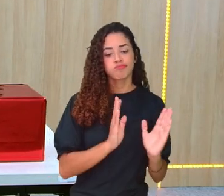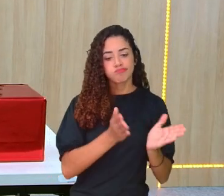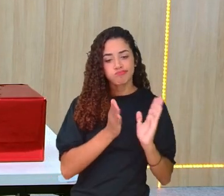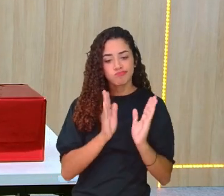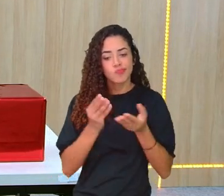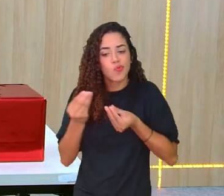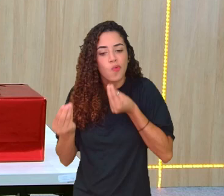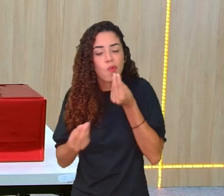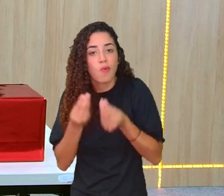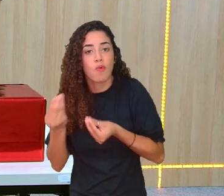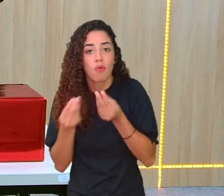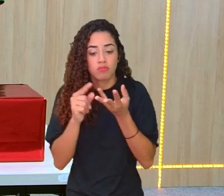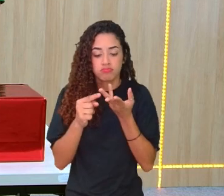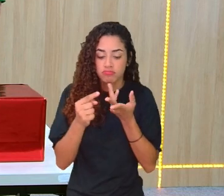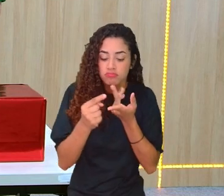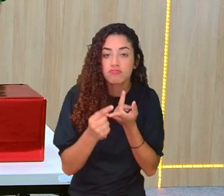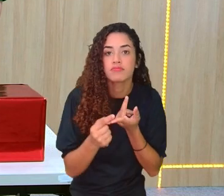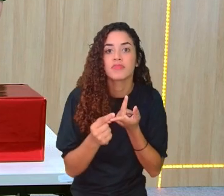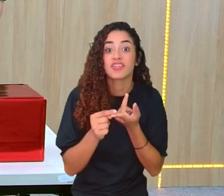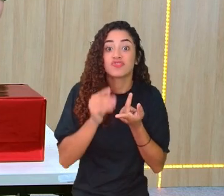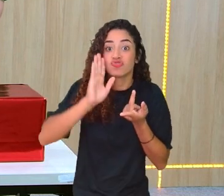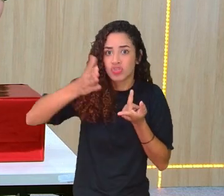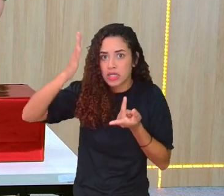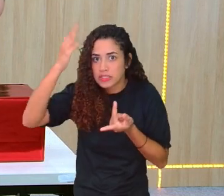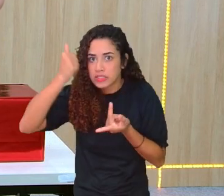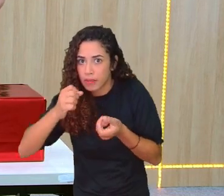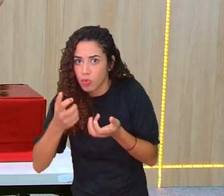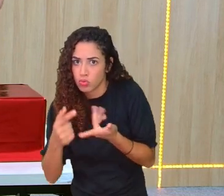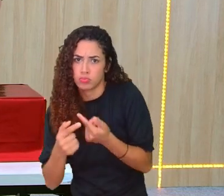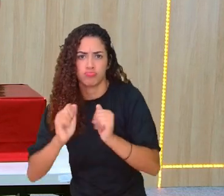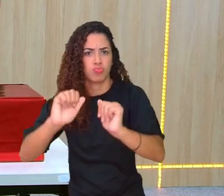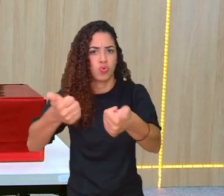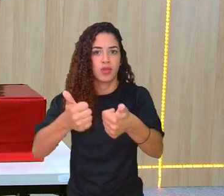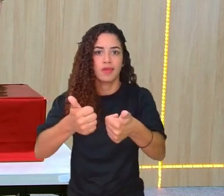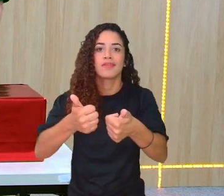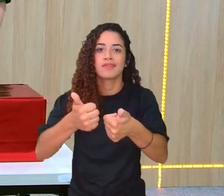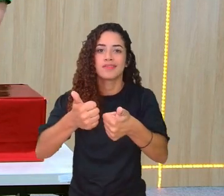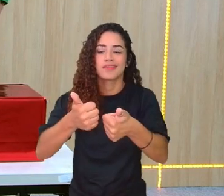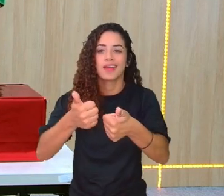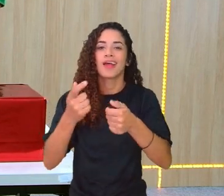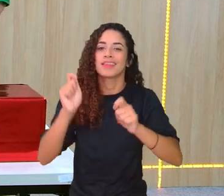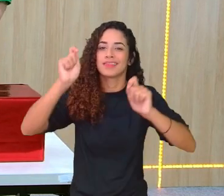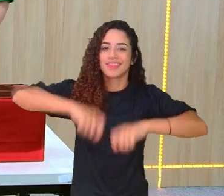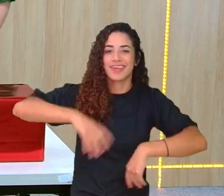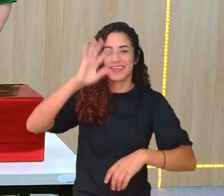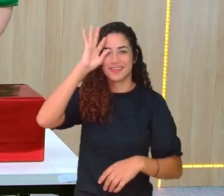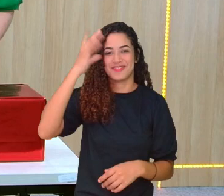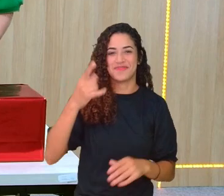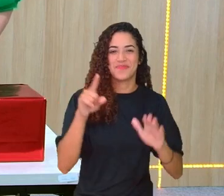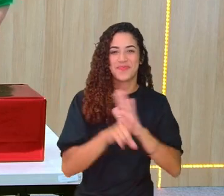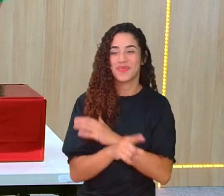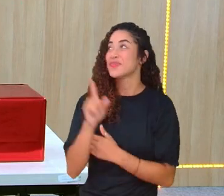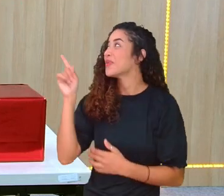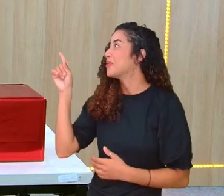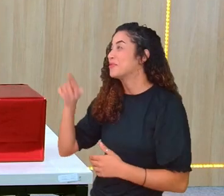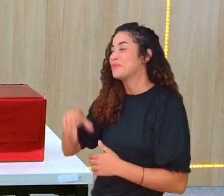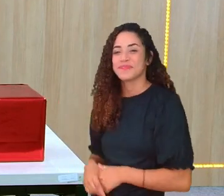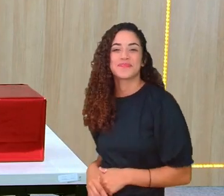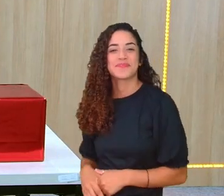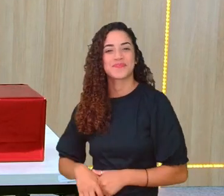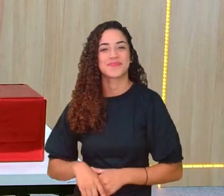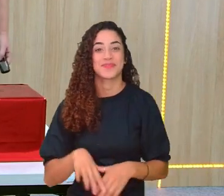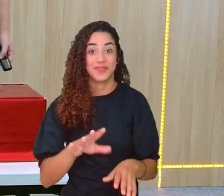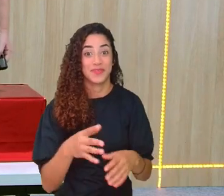de fazer essa contagem que você já sabe fazer, que vai facilitar a resolver esse tipo de problema. Então, bora